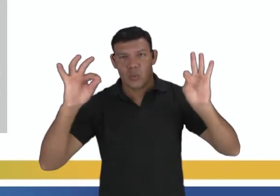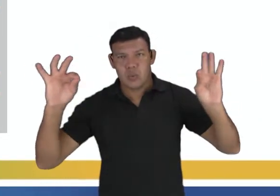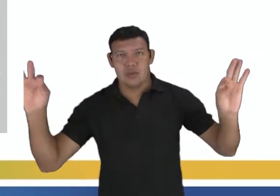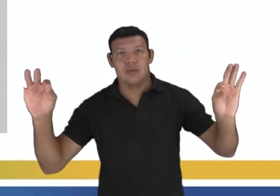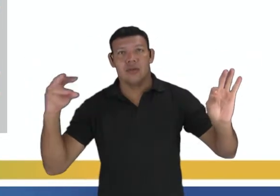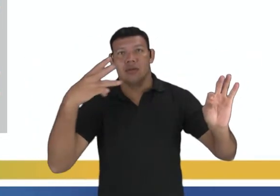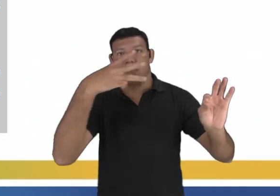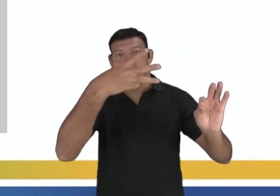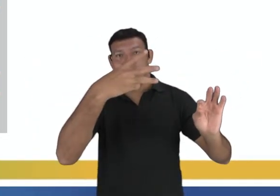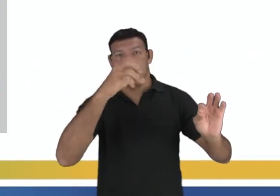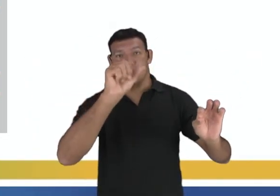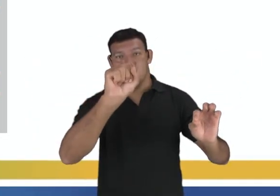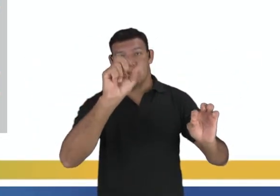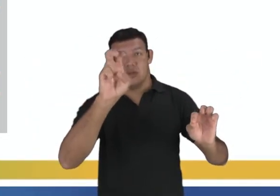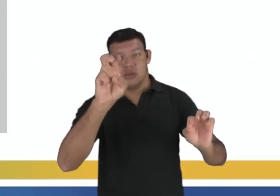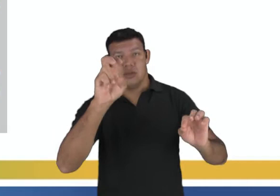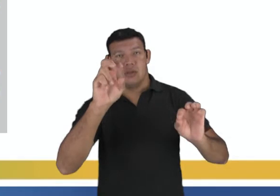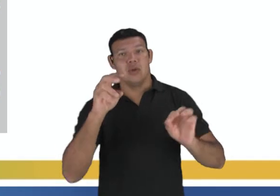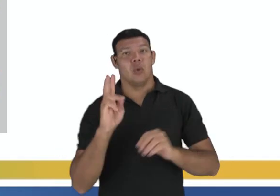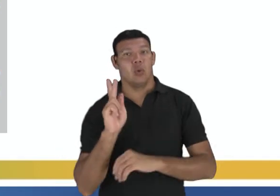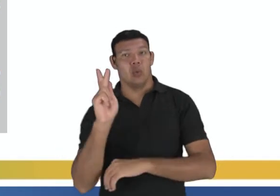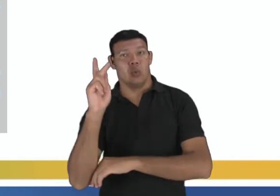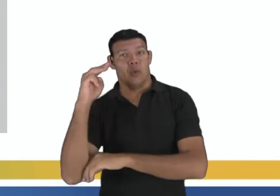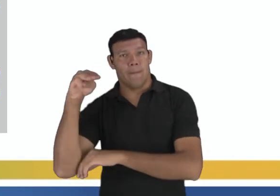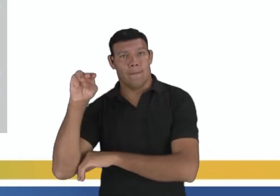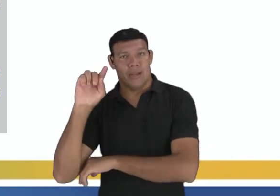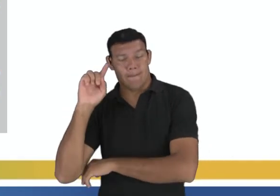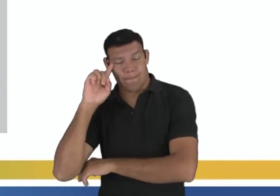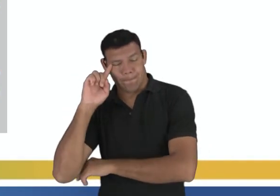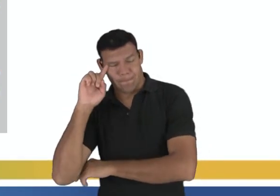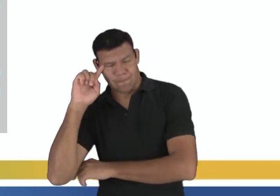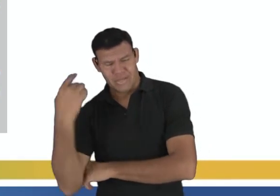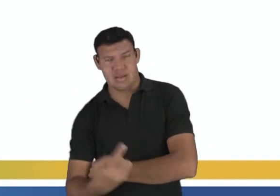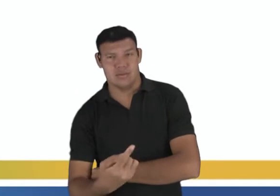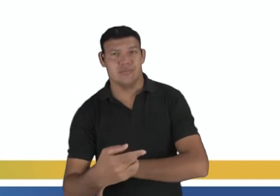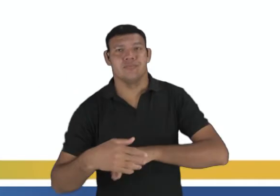de 385 mil quilômetros, tá?